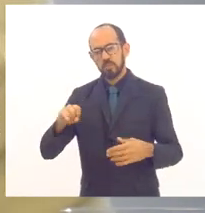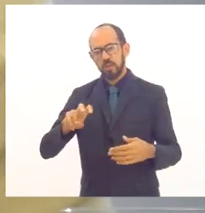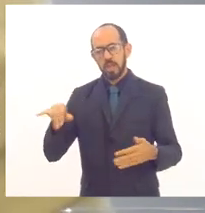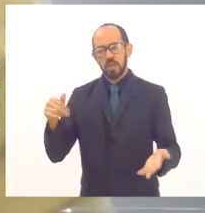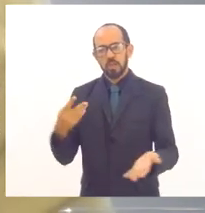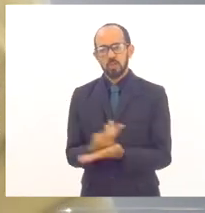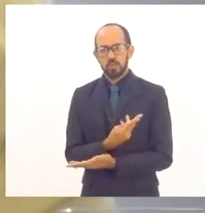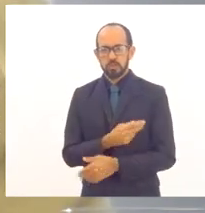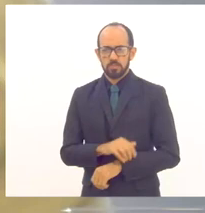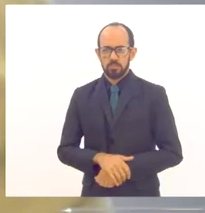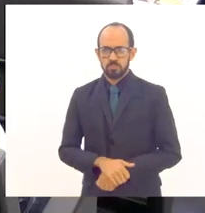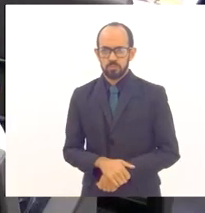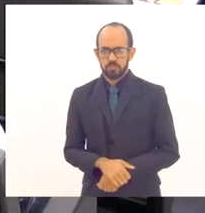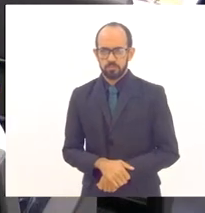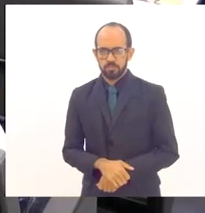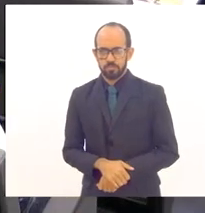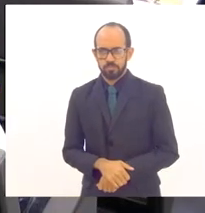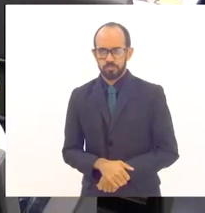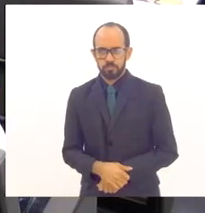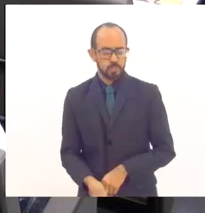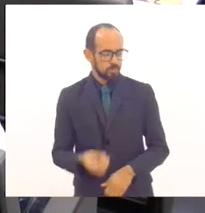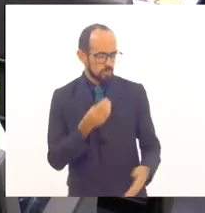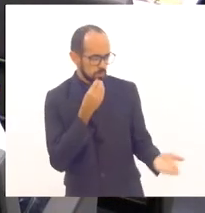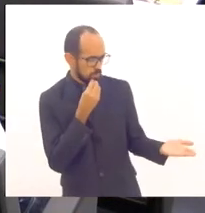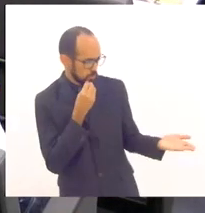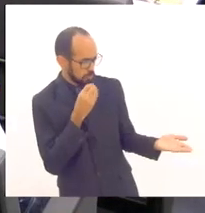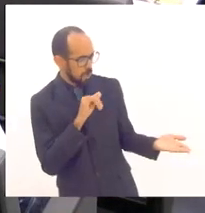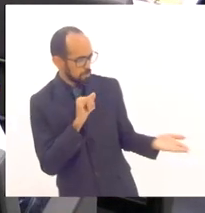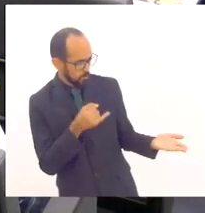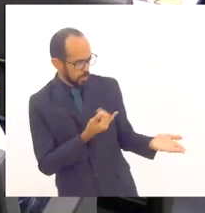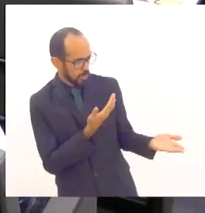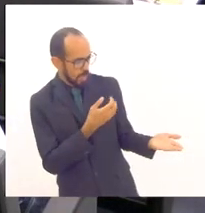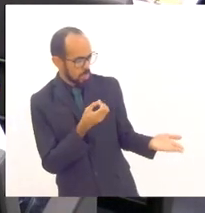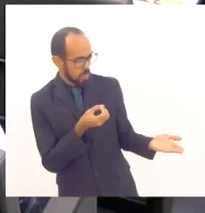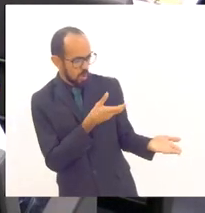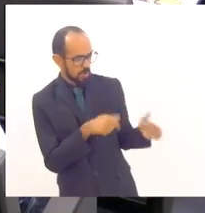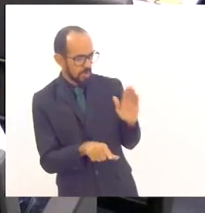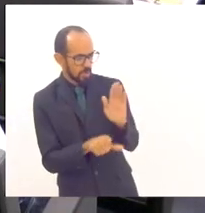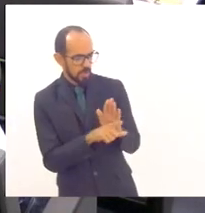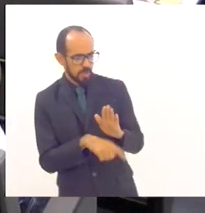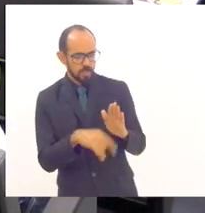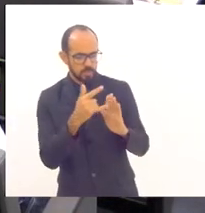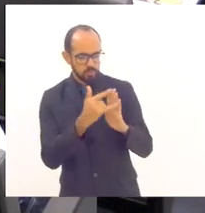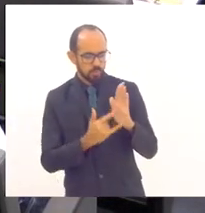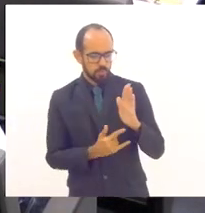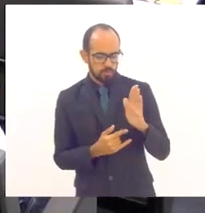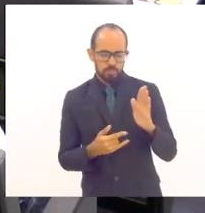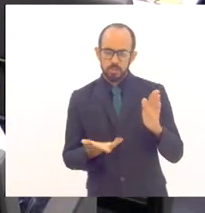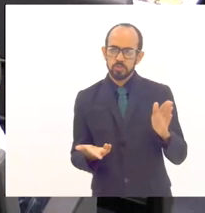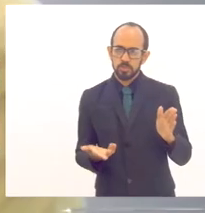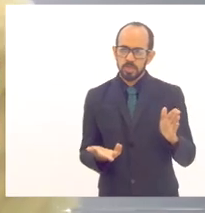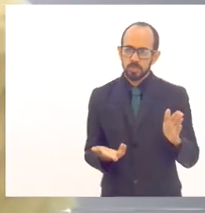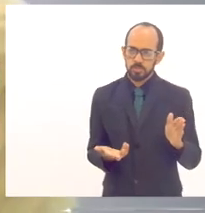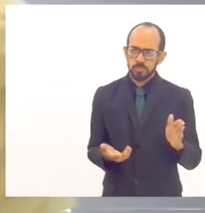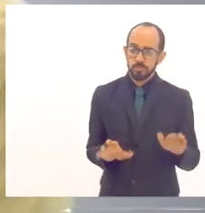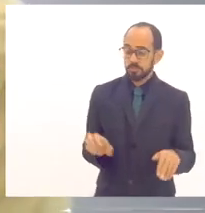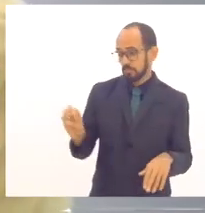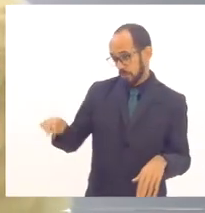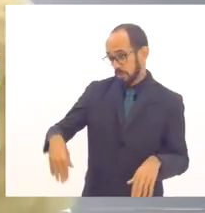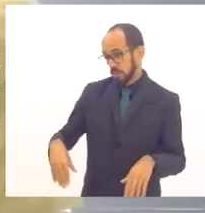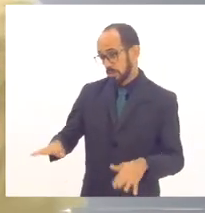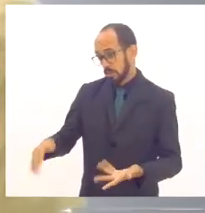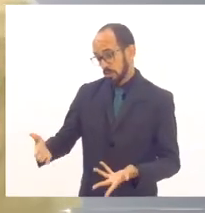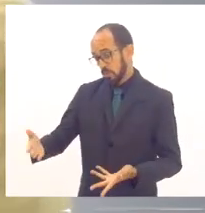ano ou não. Vocês podiam aproveitar a nova lei de prestação de contas que simplifica. Exato. Inclusive, nessa minuta de edital, a